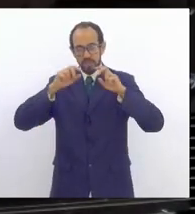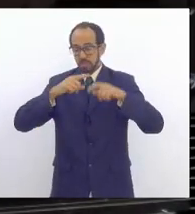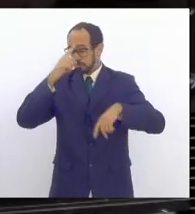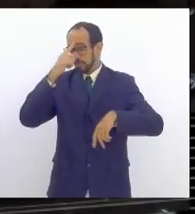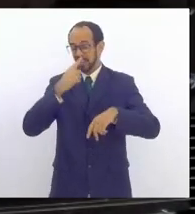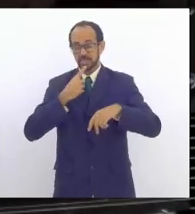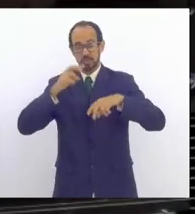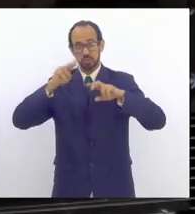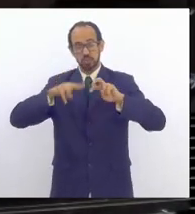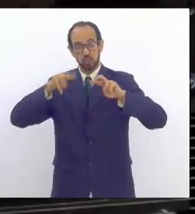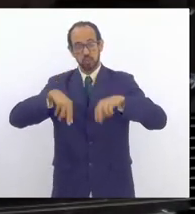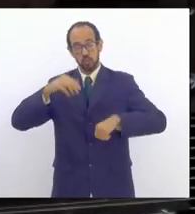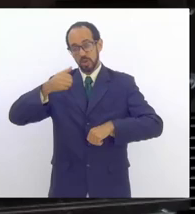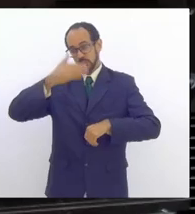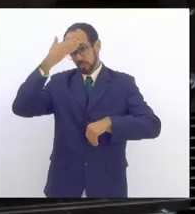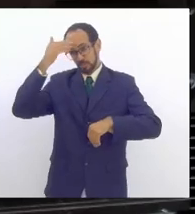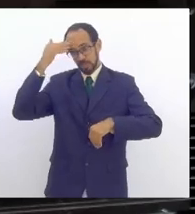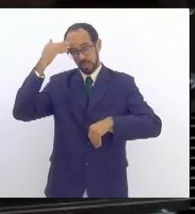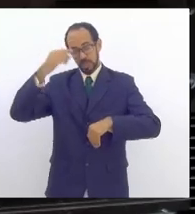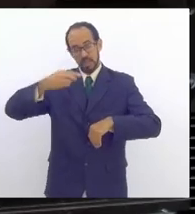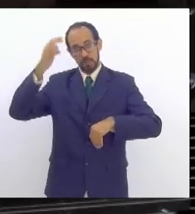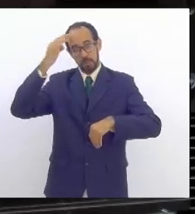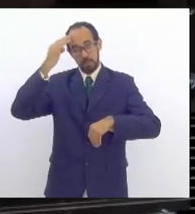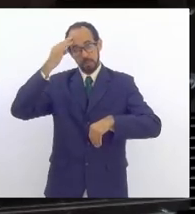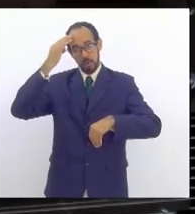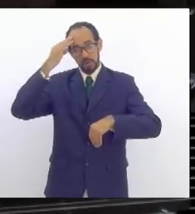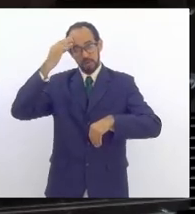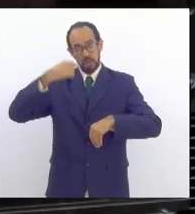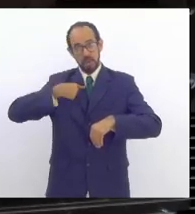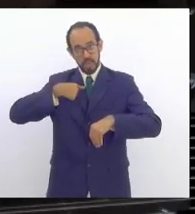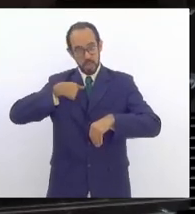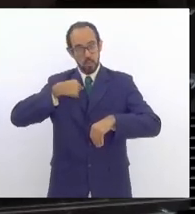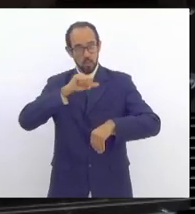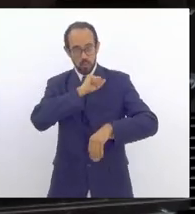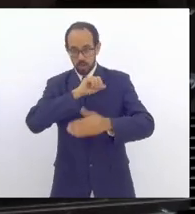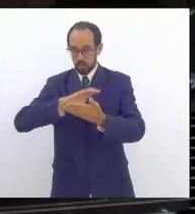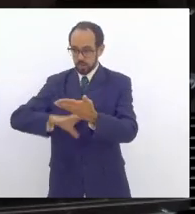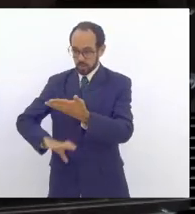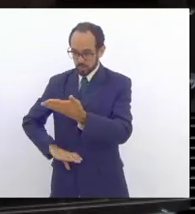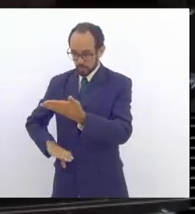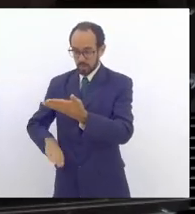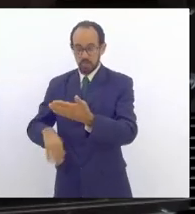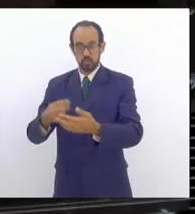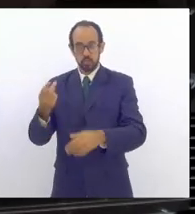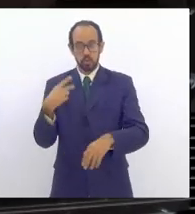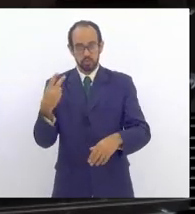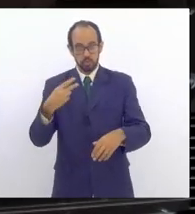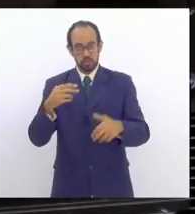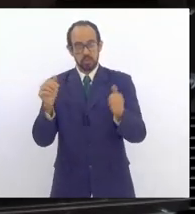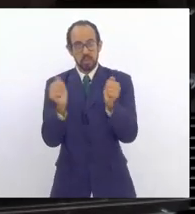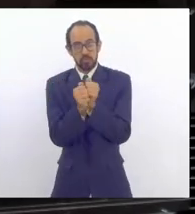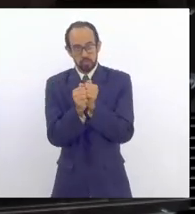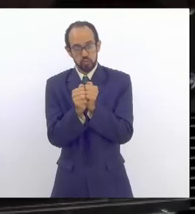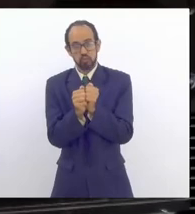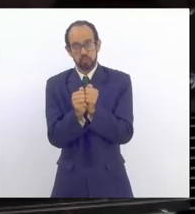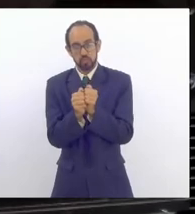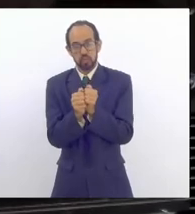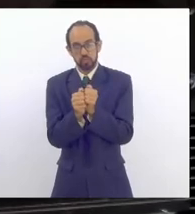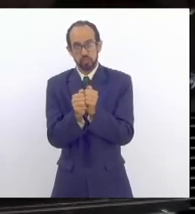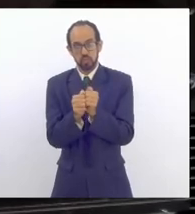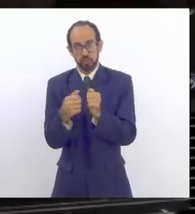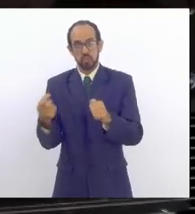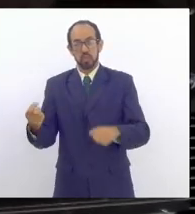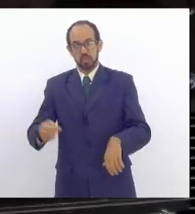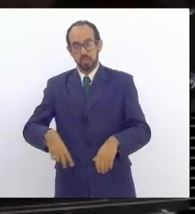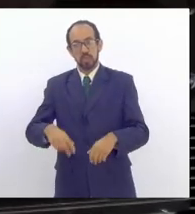memória. Desde a primeira hora, eu e o André Siciliano estávamos lá, e uma parte de nós, André,